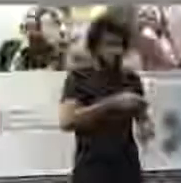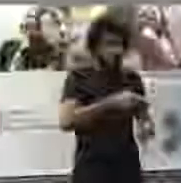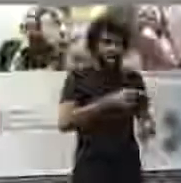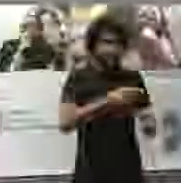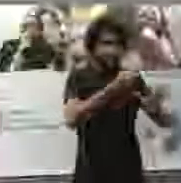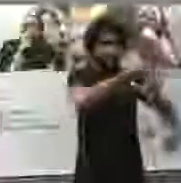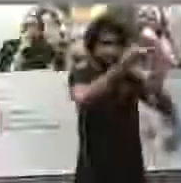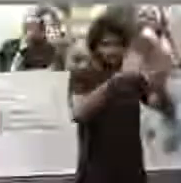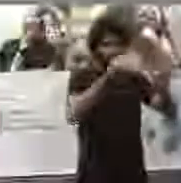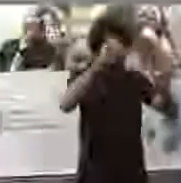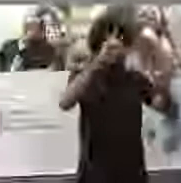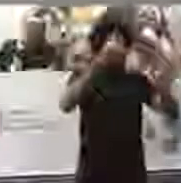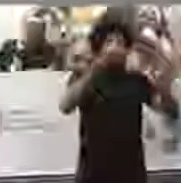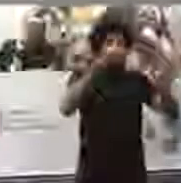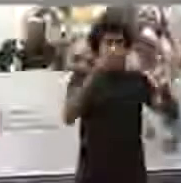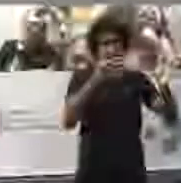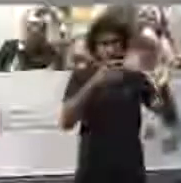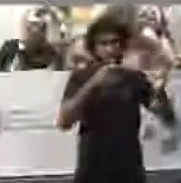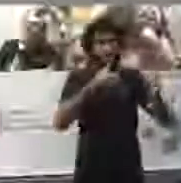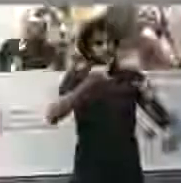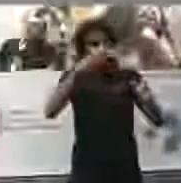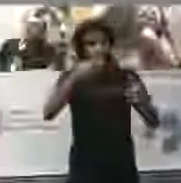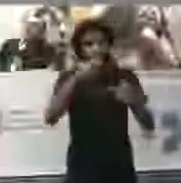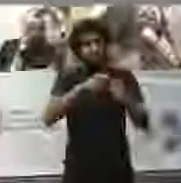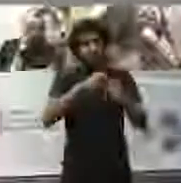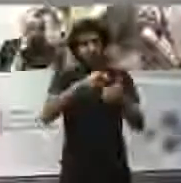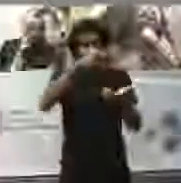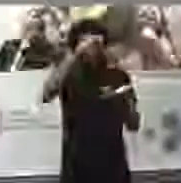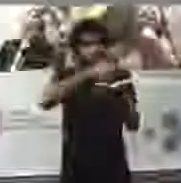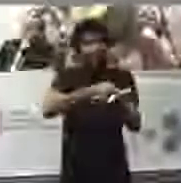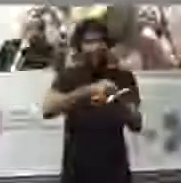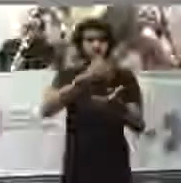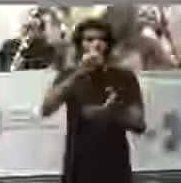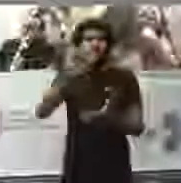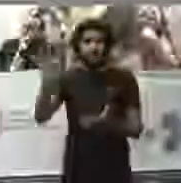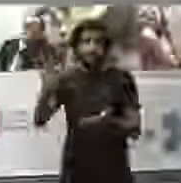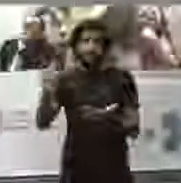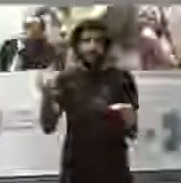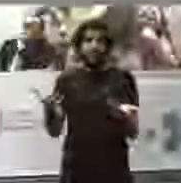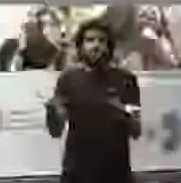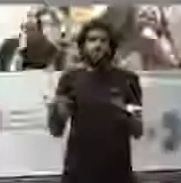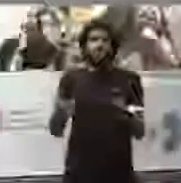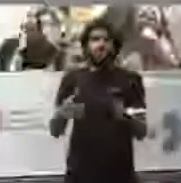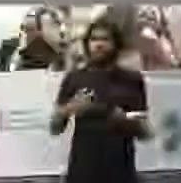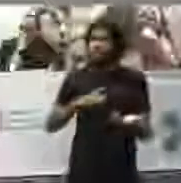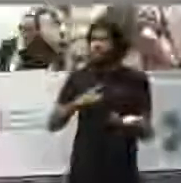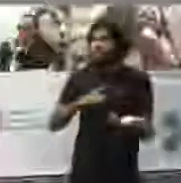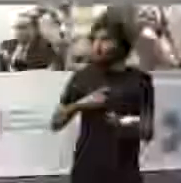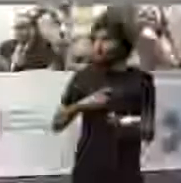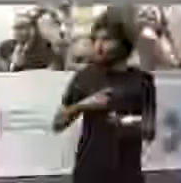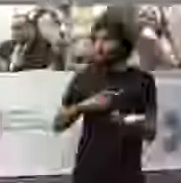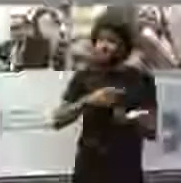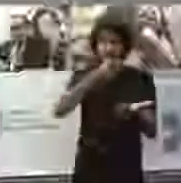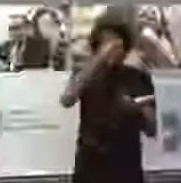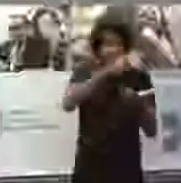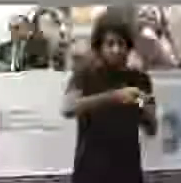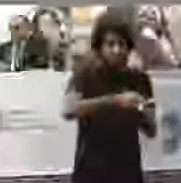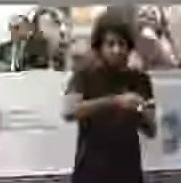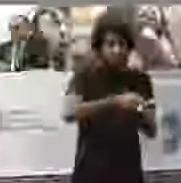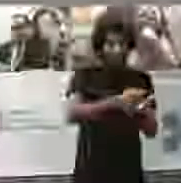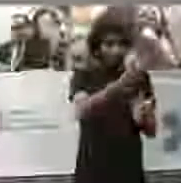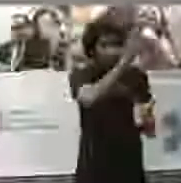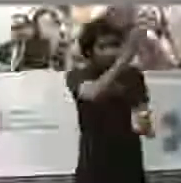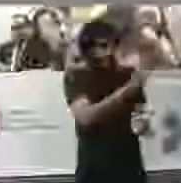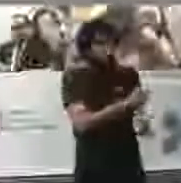e multas são impostas ao distrito federal já existe inclusive a possibilidade da multa imposta pessoalmente